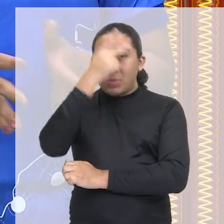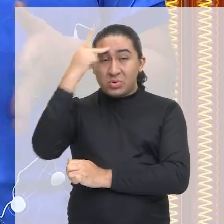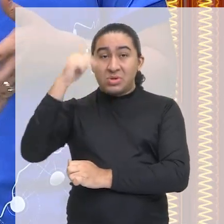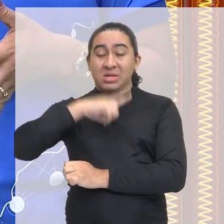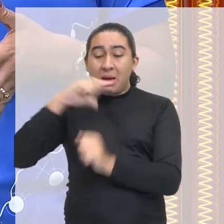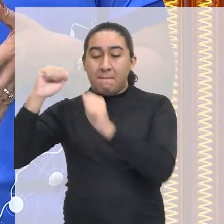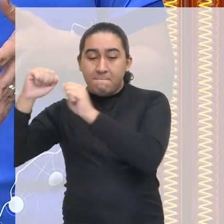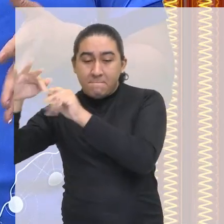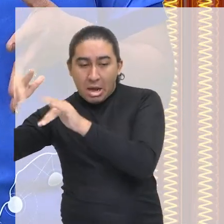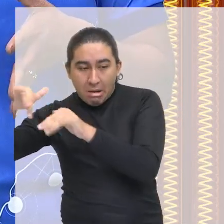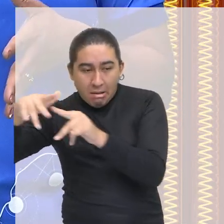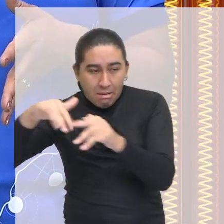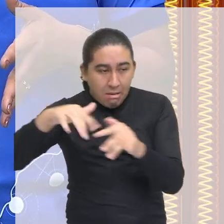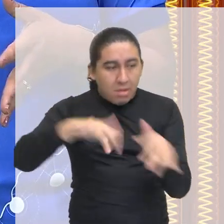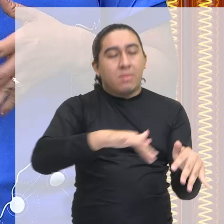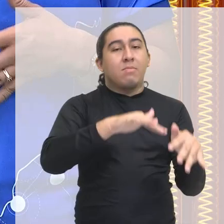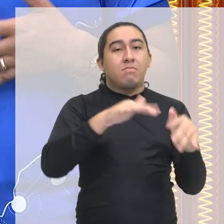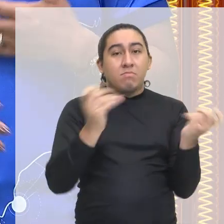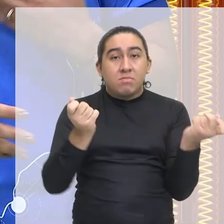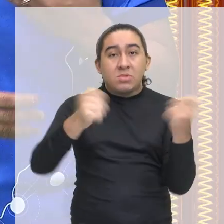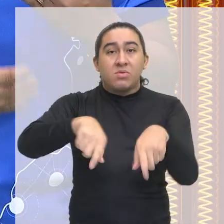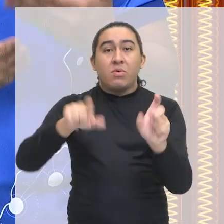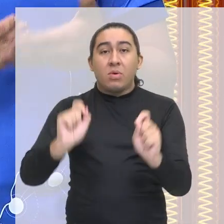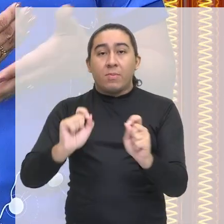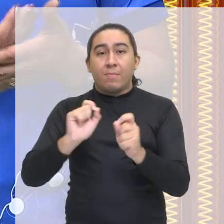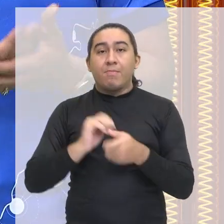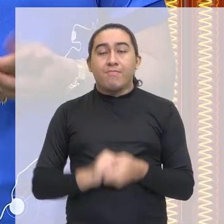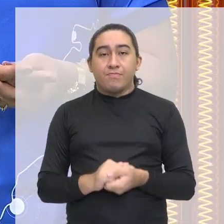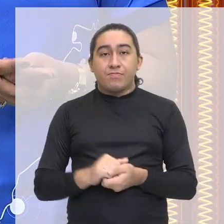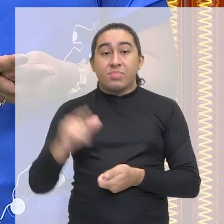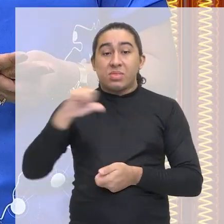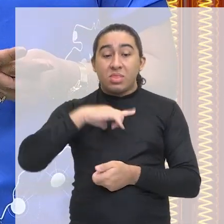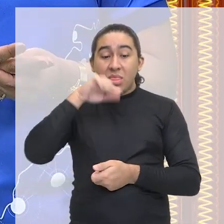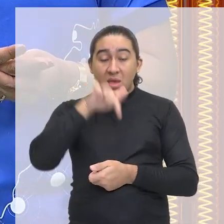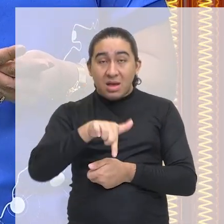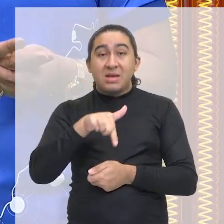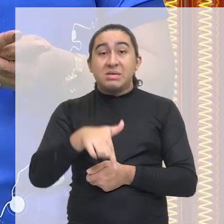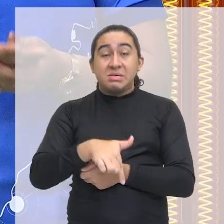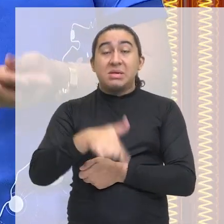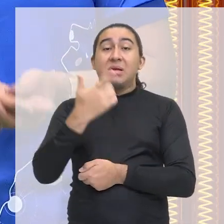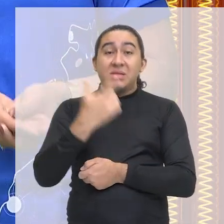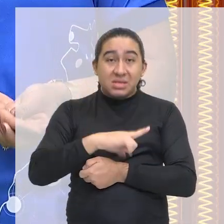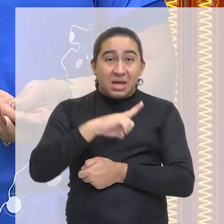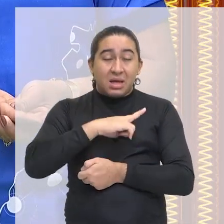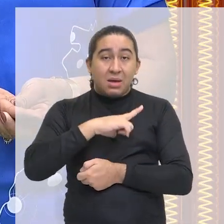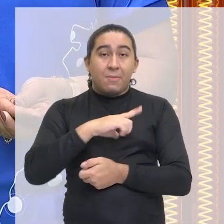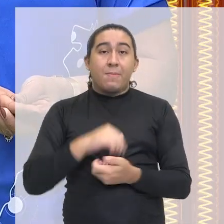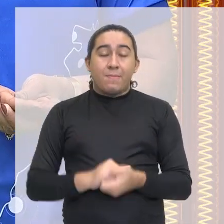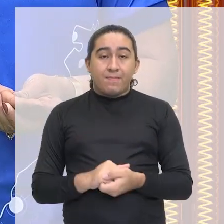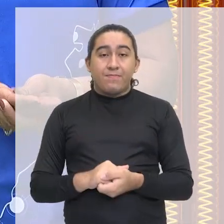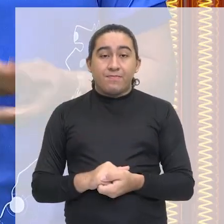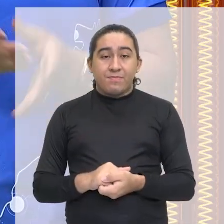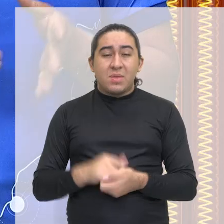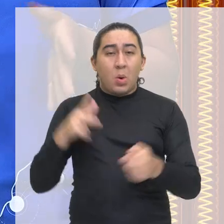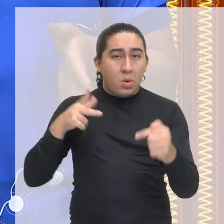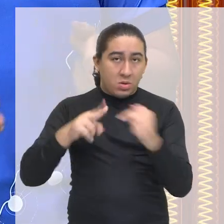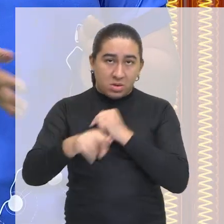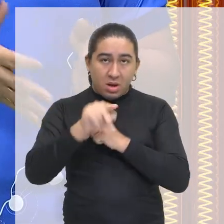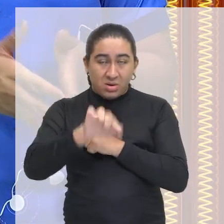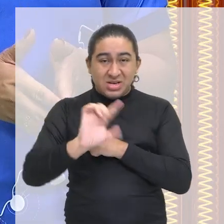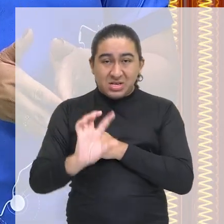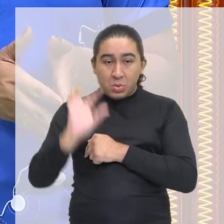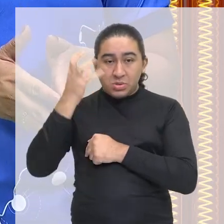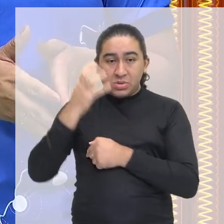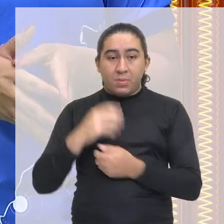a fazer a Marcha do Sal. E justamente para poder fazer essa contestação civil a